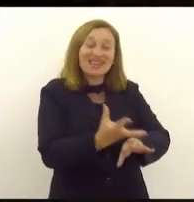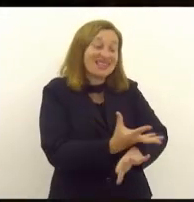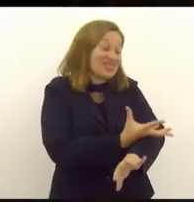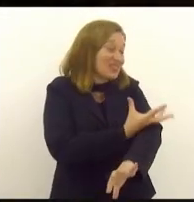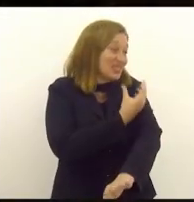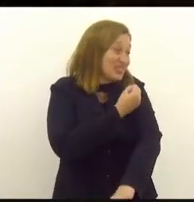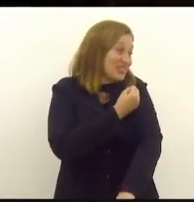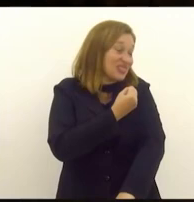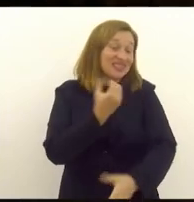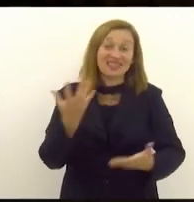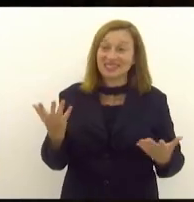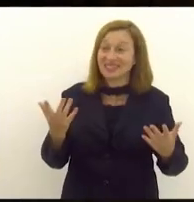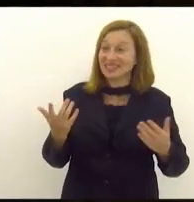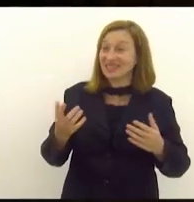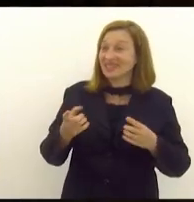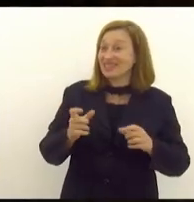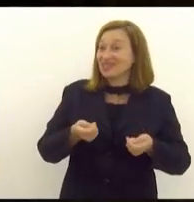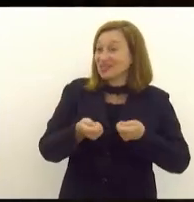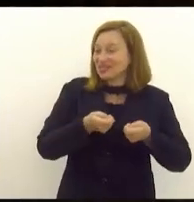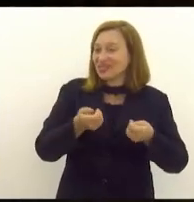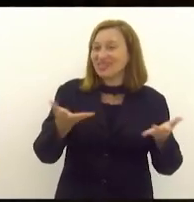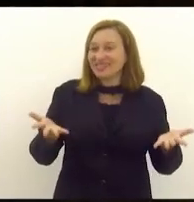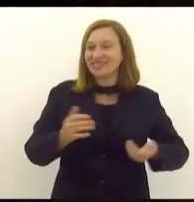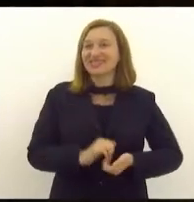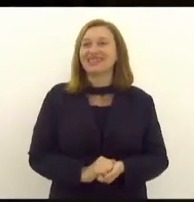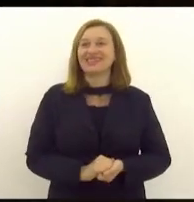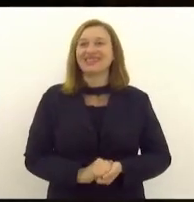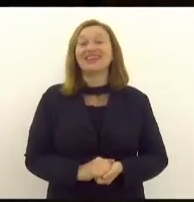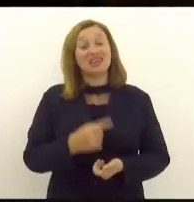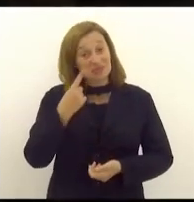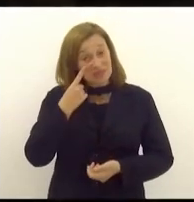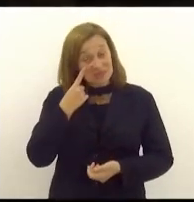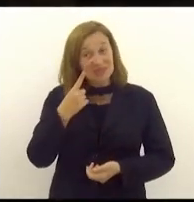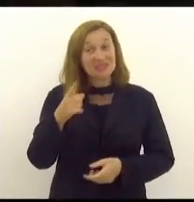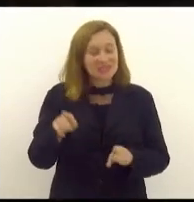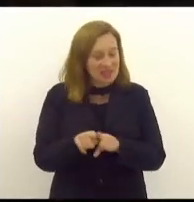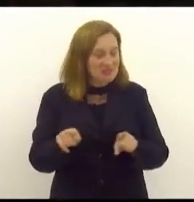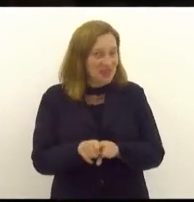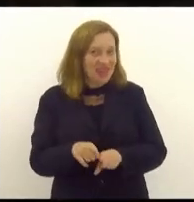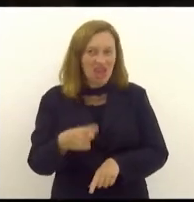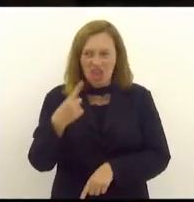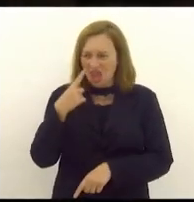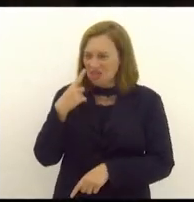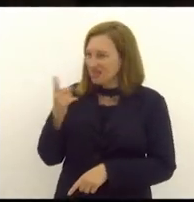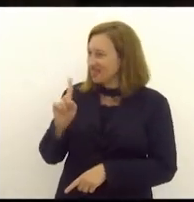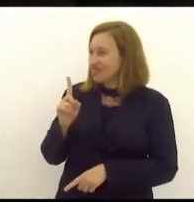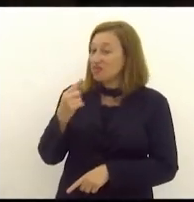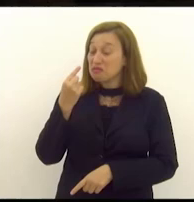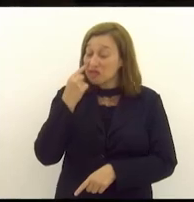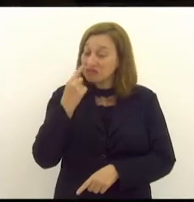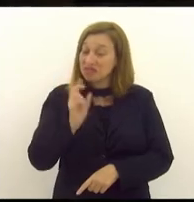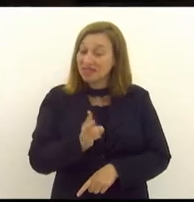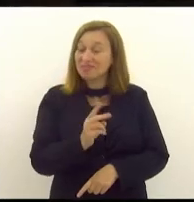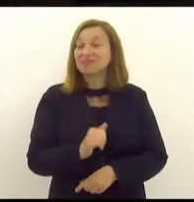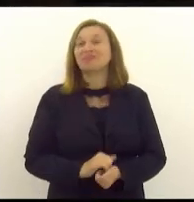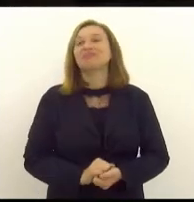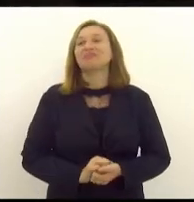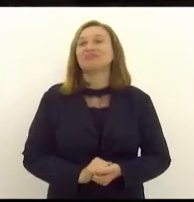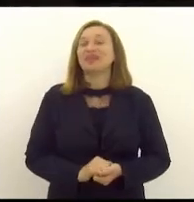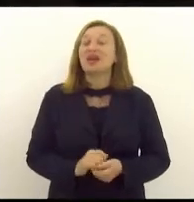absolutamente sobre controle Temos visto isso também né que eu já vi não temos visto